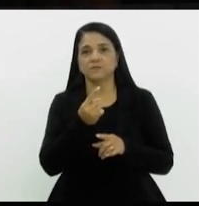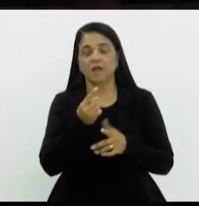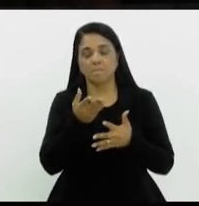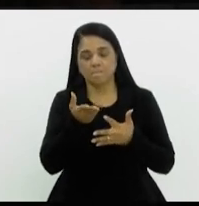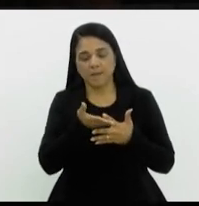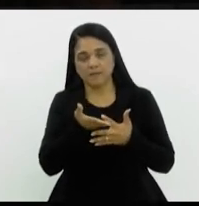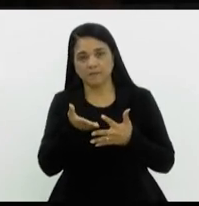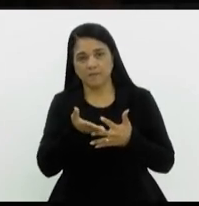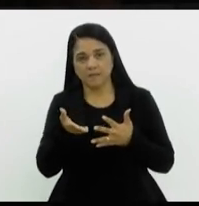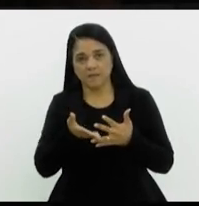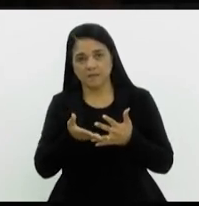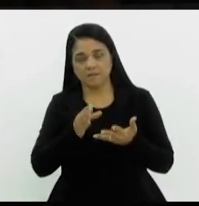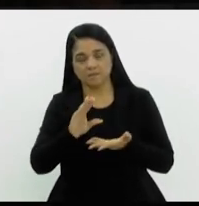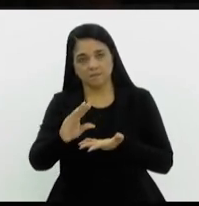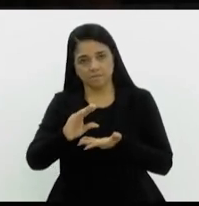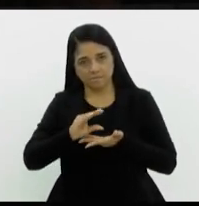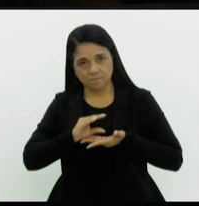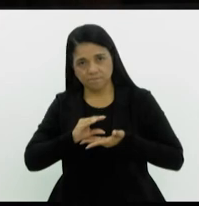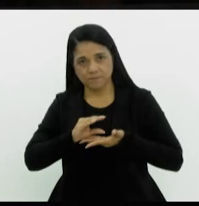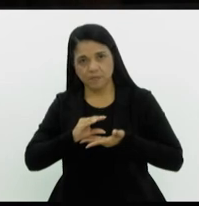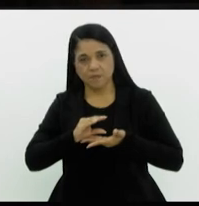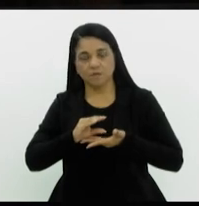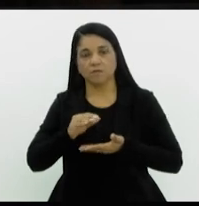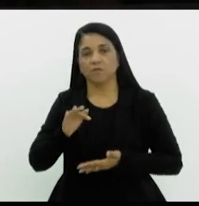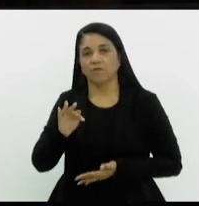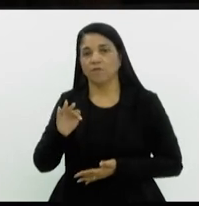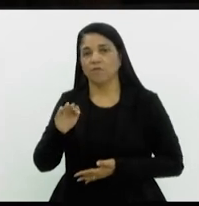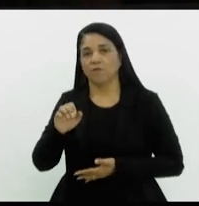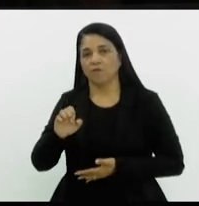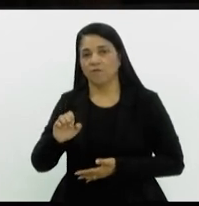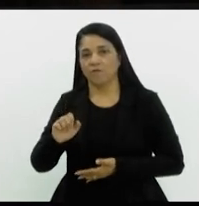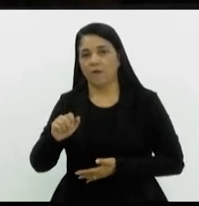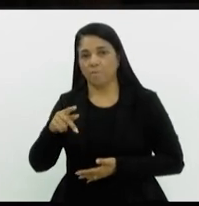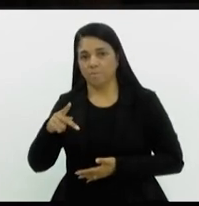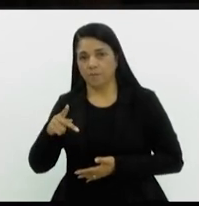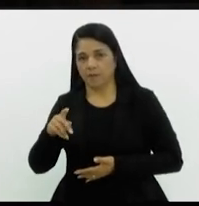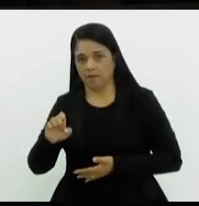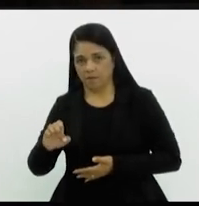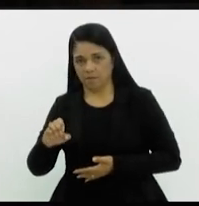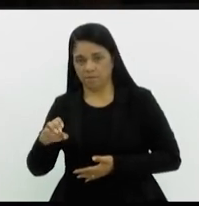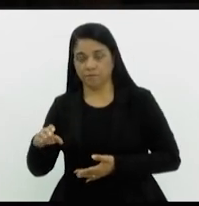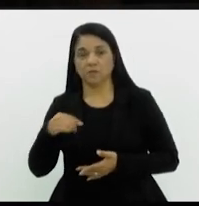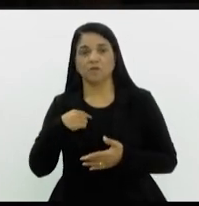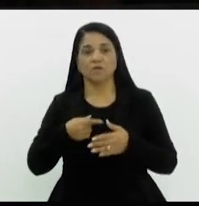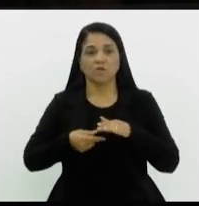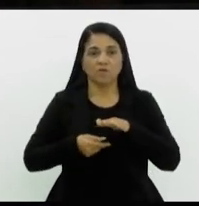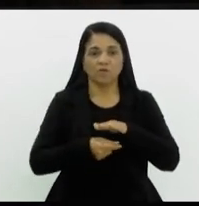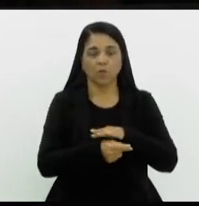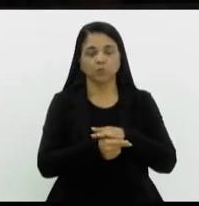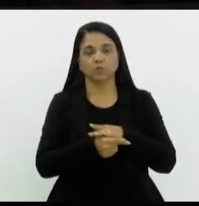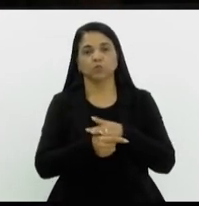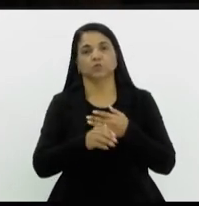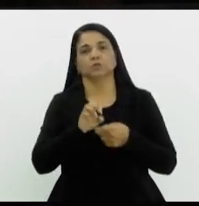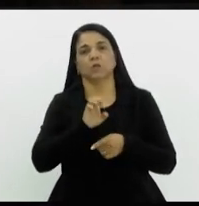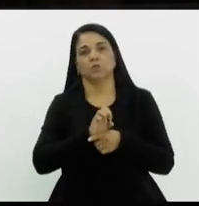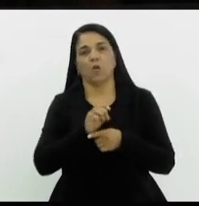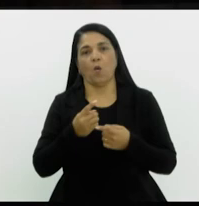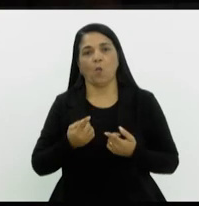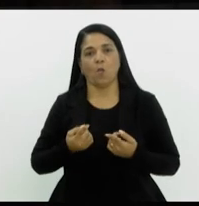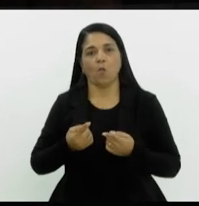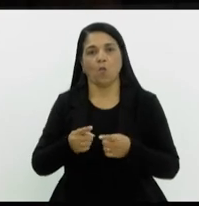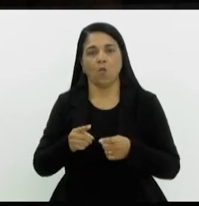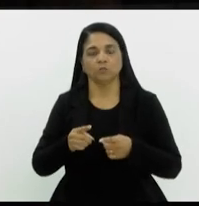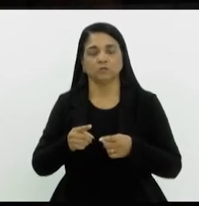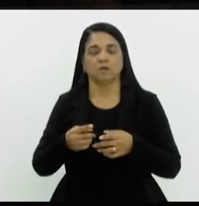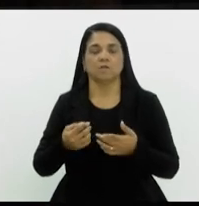parcela que recebia do FECP, o Fundo Estadual de Combate à Pobreza. Com a